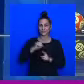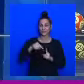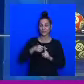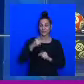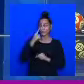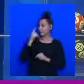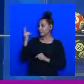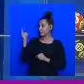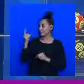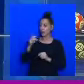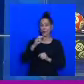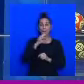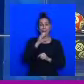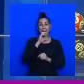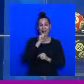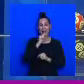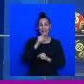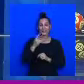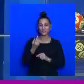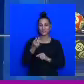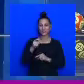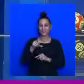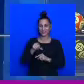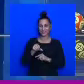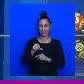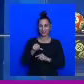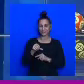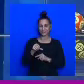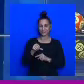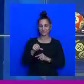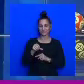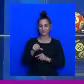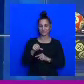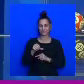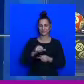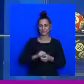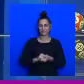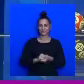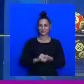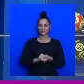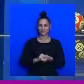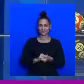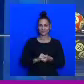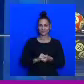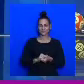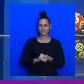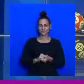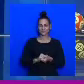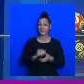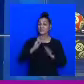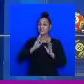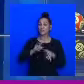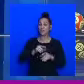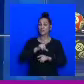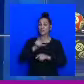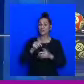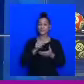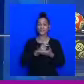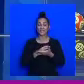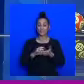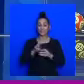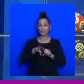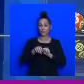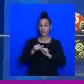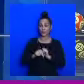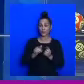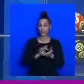Mais um número na tela. Bola laranja número 19. Laranja 19. Já realizamos os sorteios da